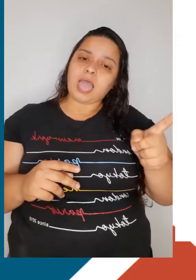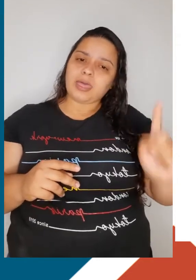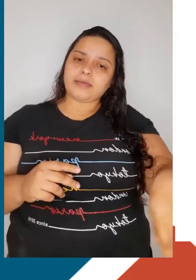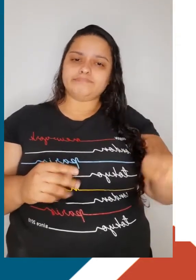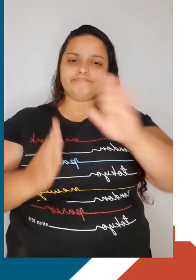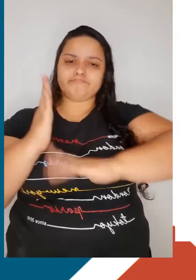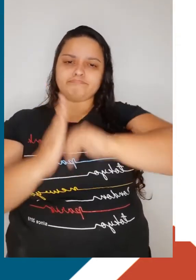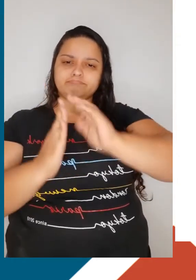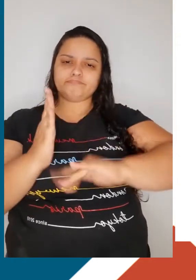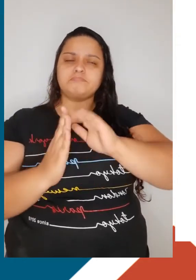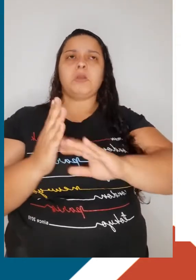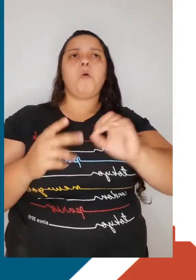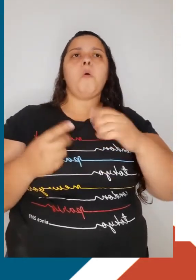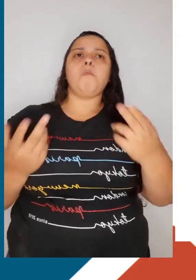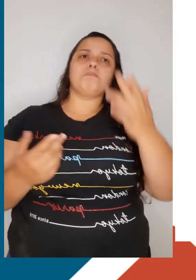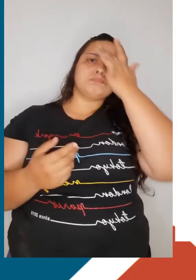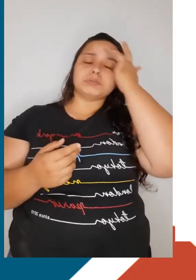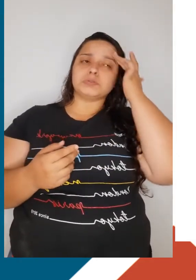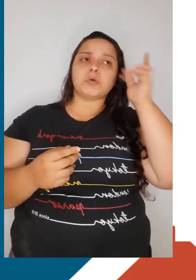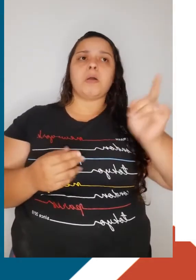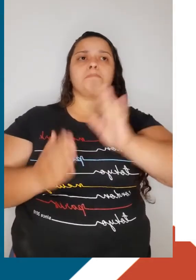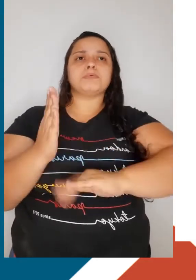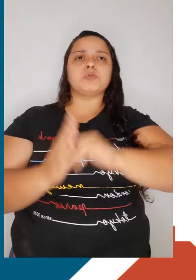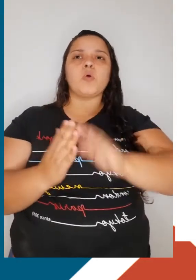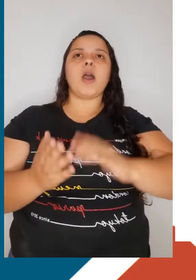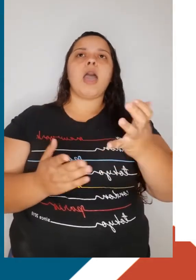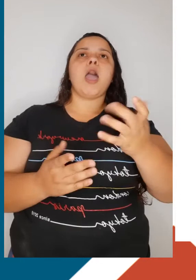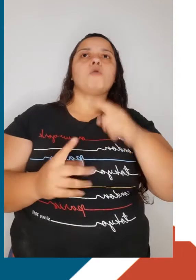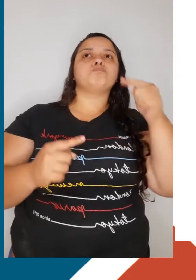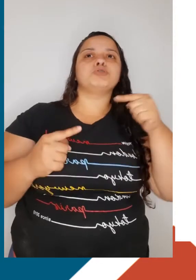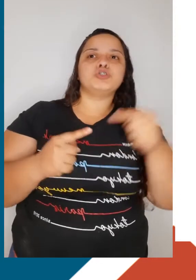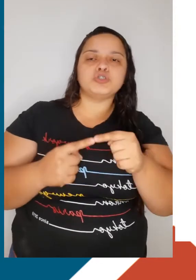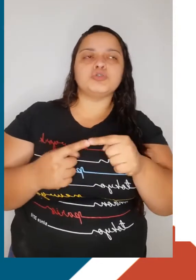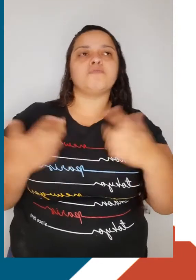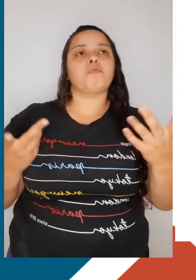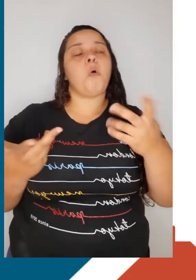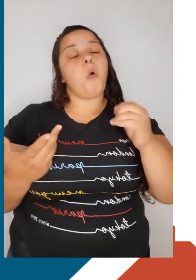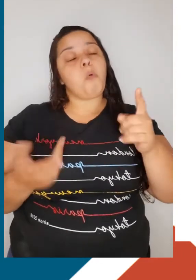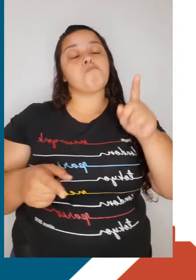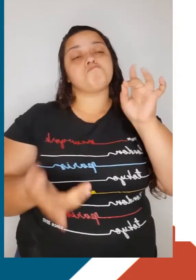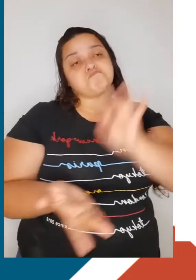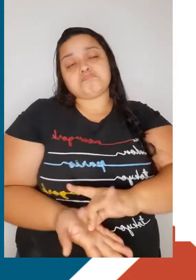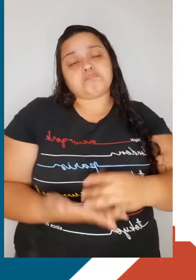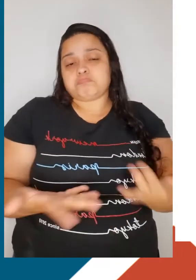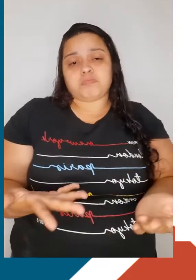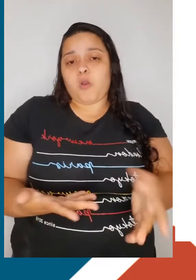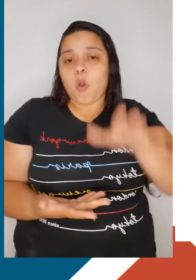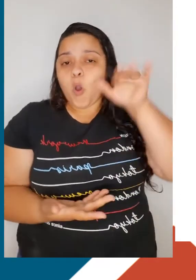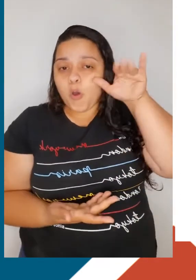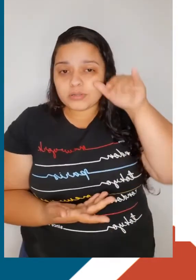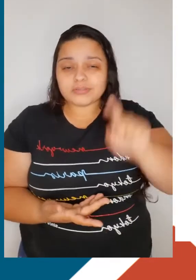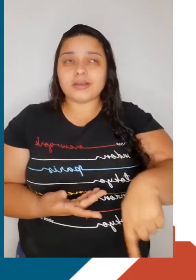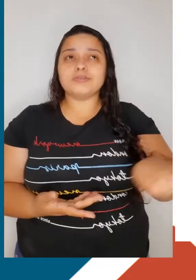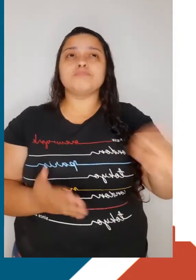uma exposição por um determinado indivíduo ou grupo de uma visão dos fatos com determinados objetivos e apreensão da realidade.